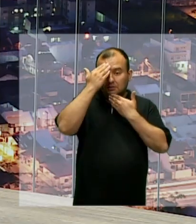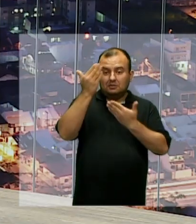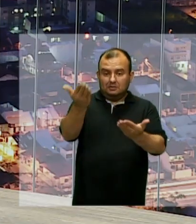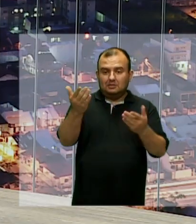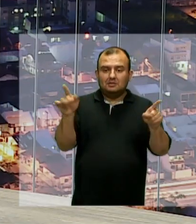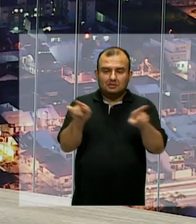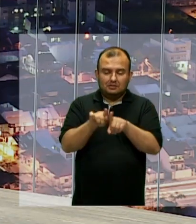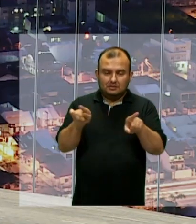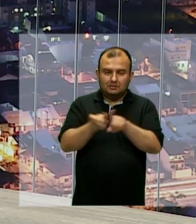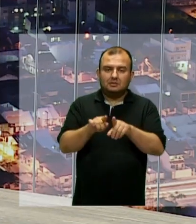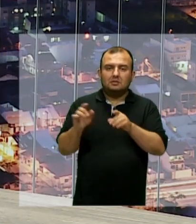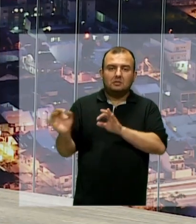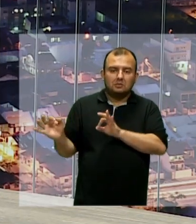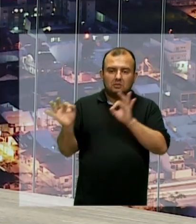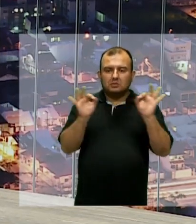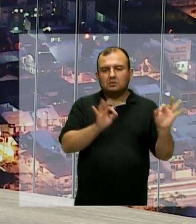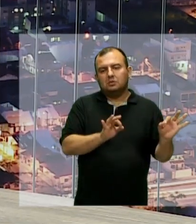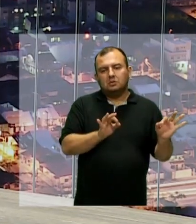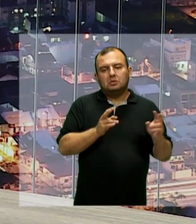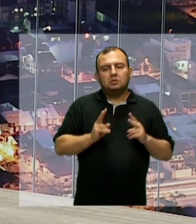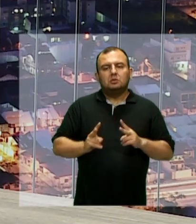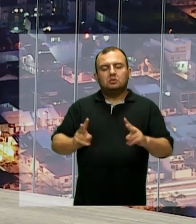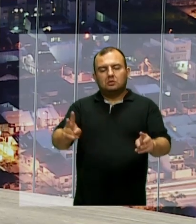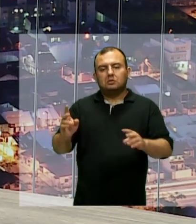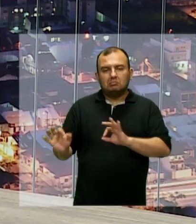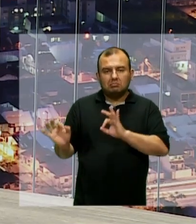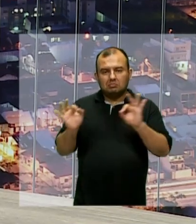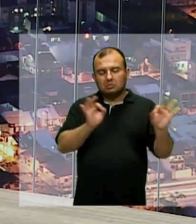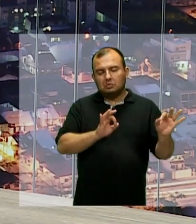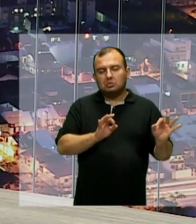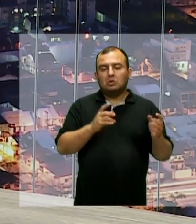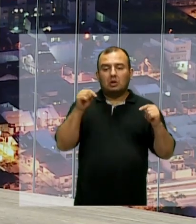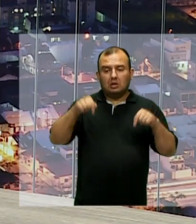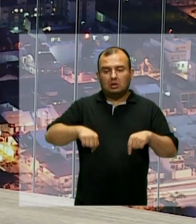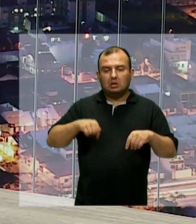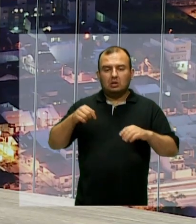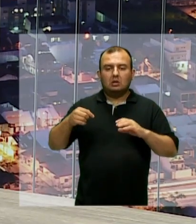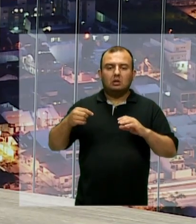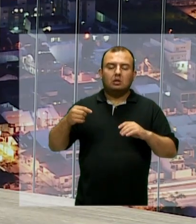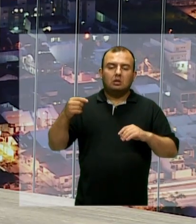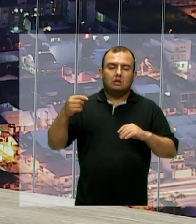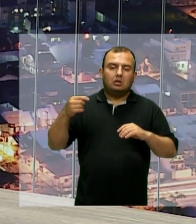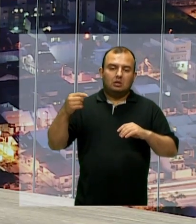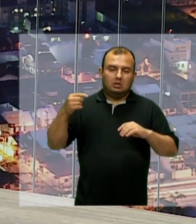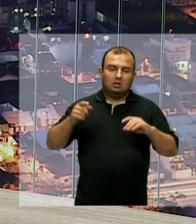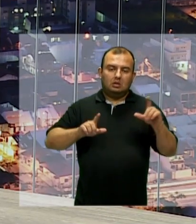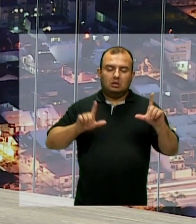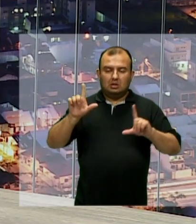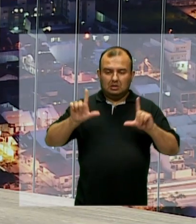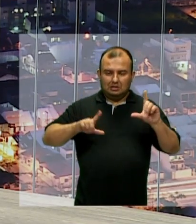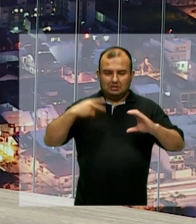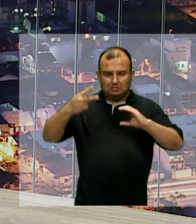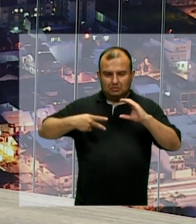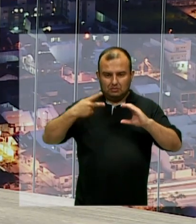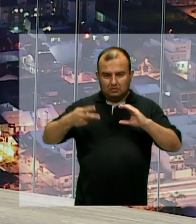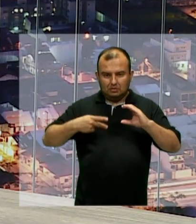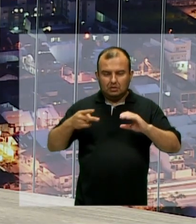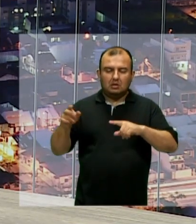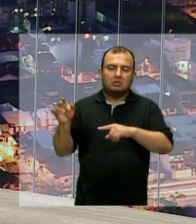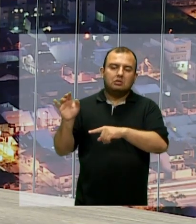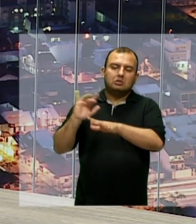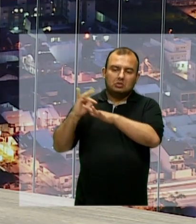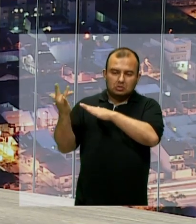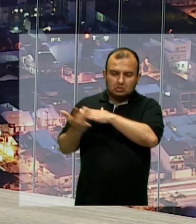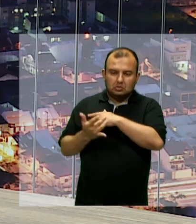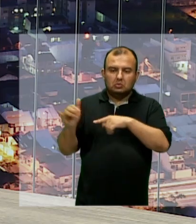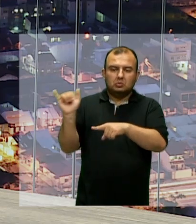obrigada a você também que nos acompanha. Continue assistindo a nossa programação aqui nos canais da Câmara de Vereadores, seja nas redes